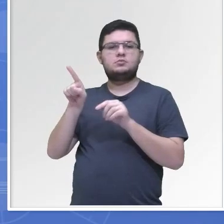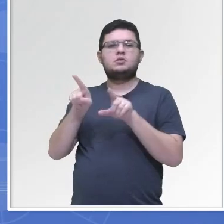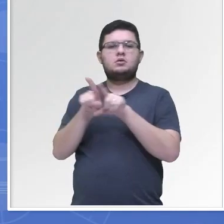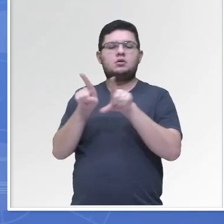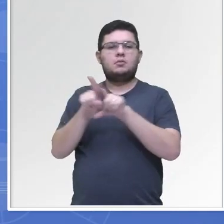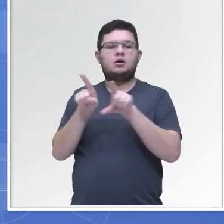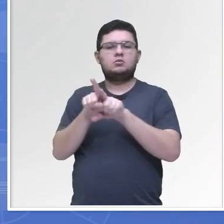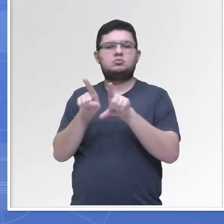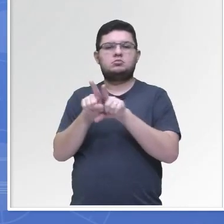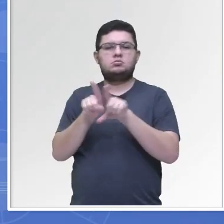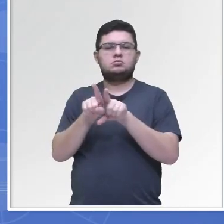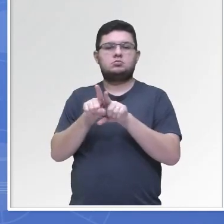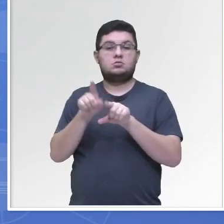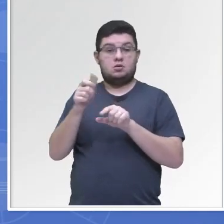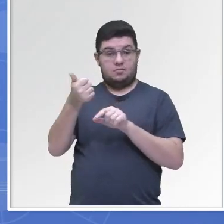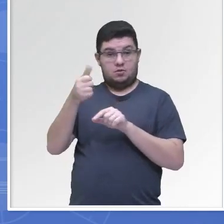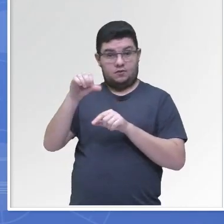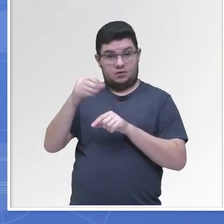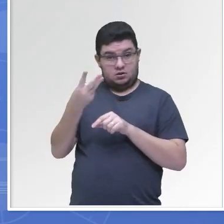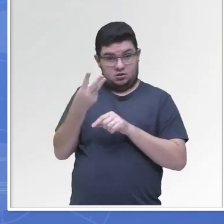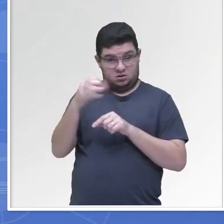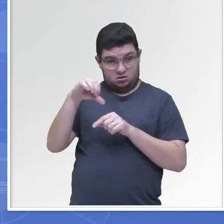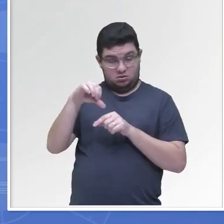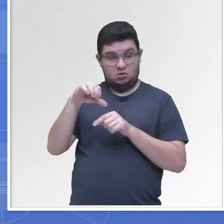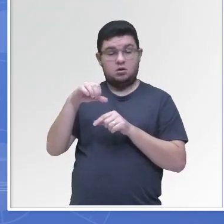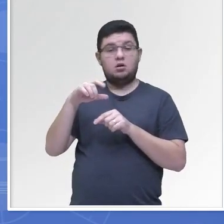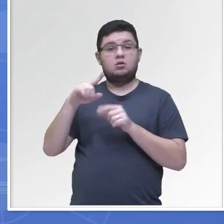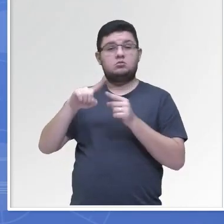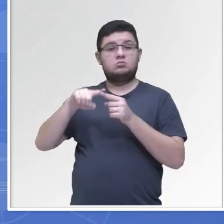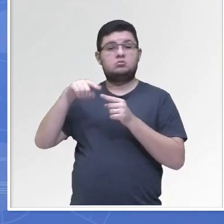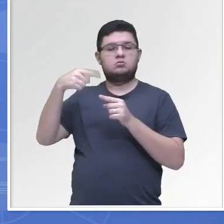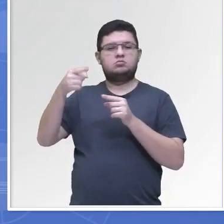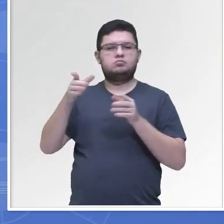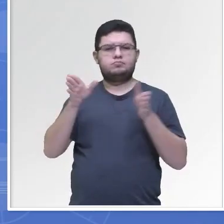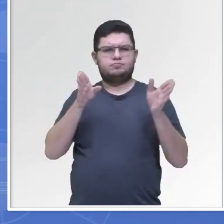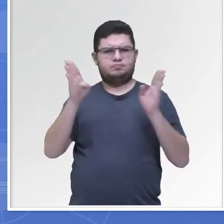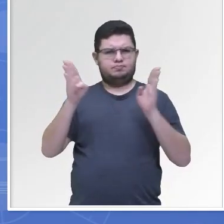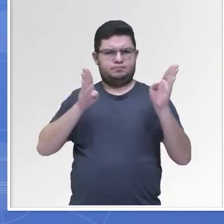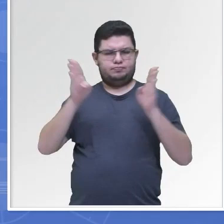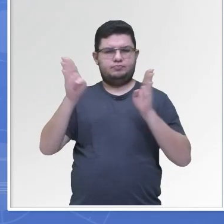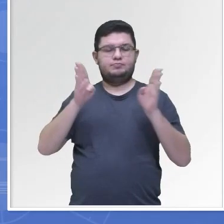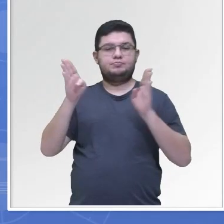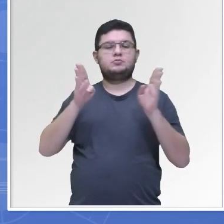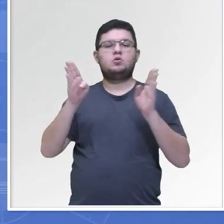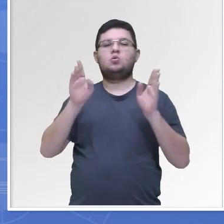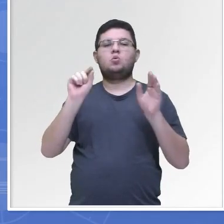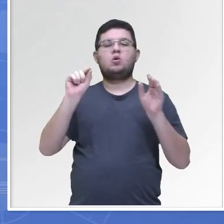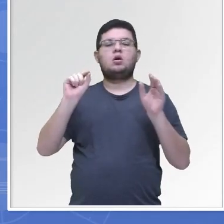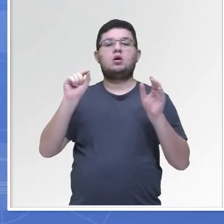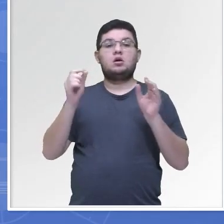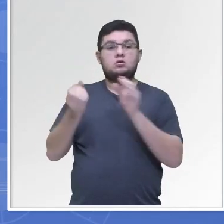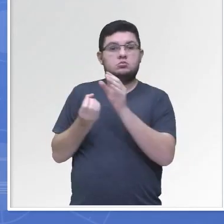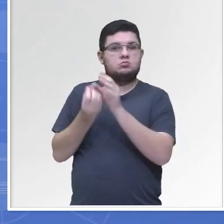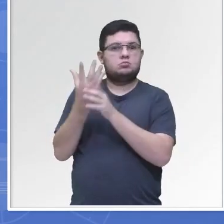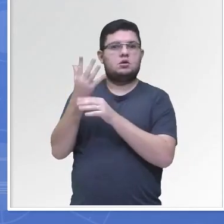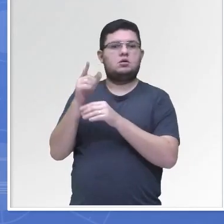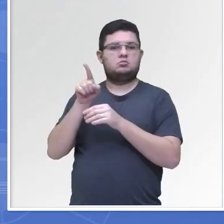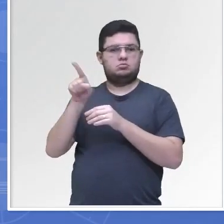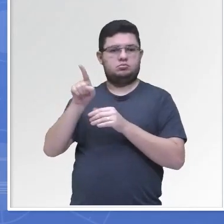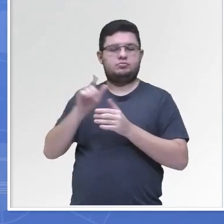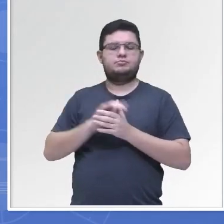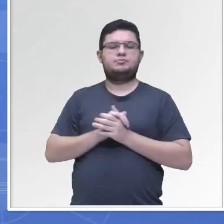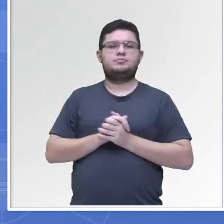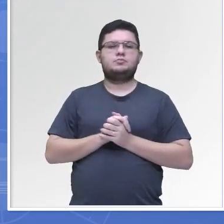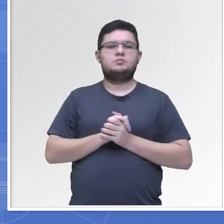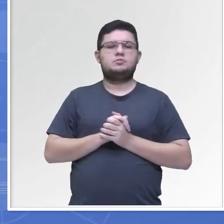para nós aprendermos, revisarmos, na verdade, no dia de hoje, não é isso? Então, querido terceiro ano, nós já vamos iniciar